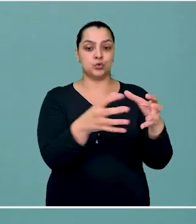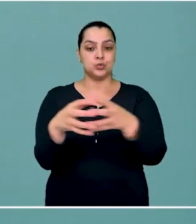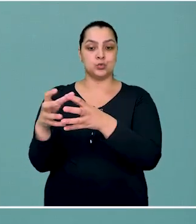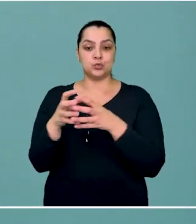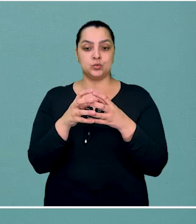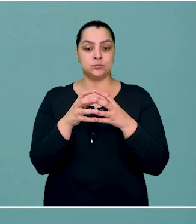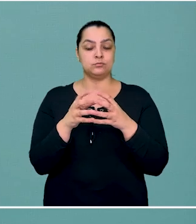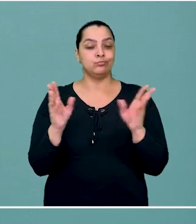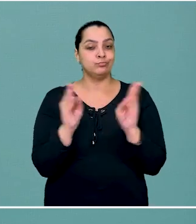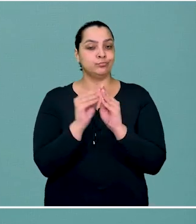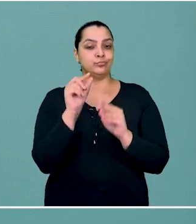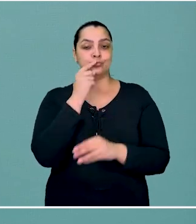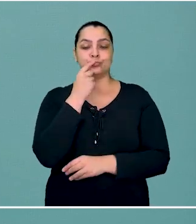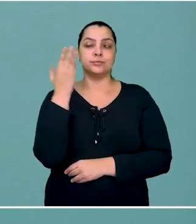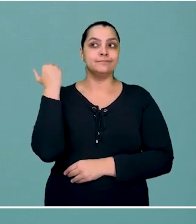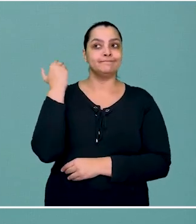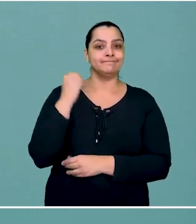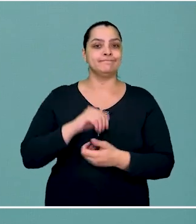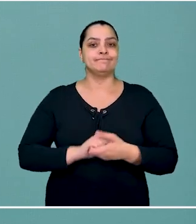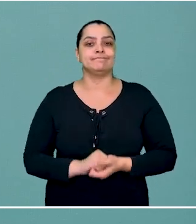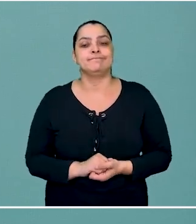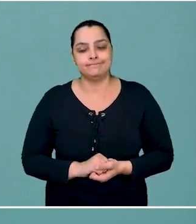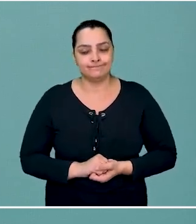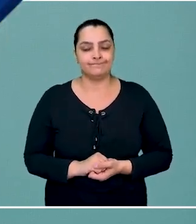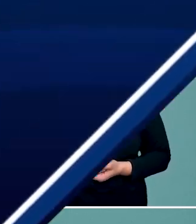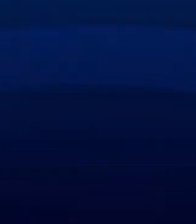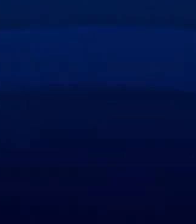resumo de casos recentes julgados pelo tribunal.